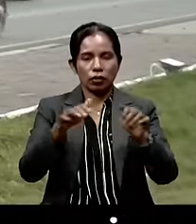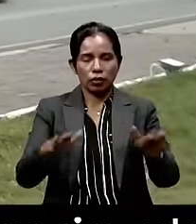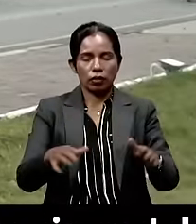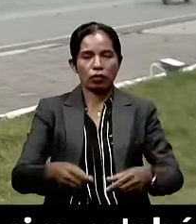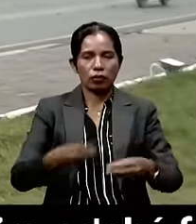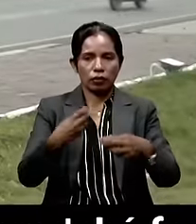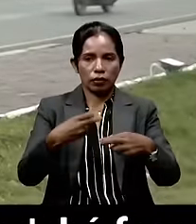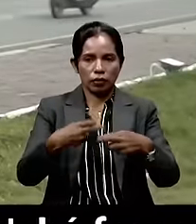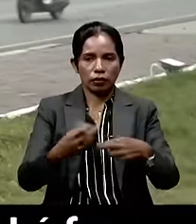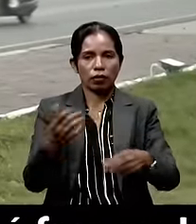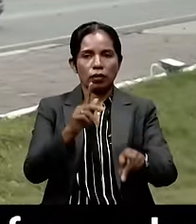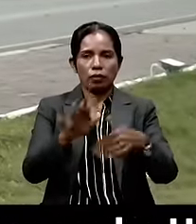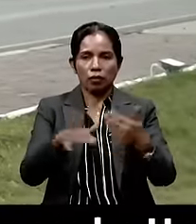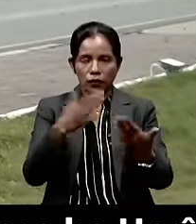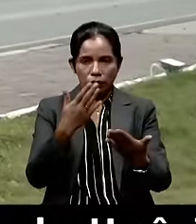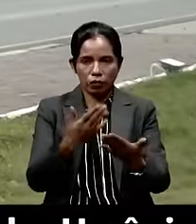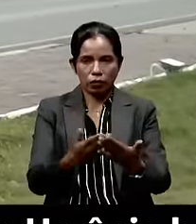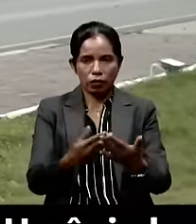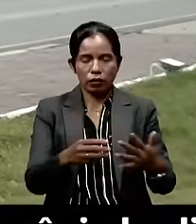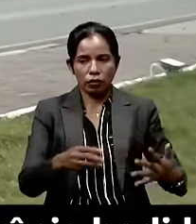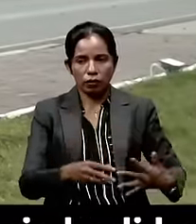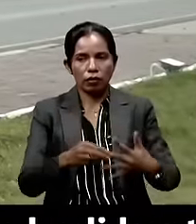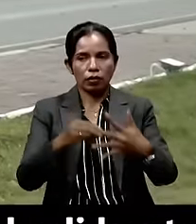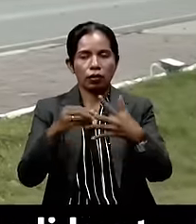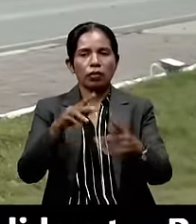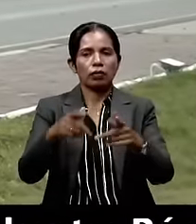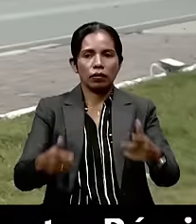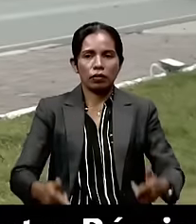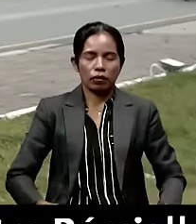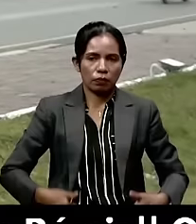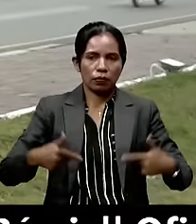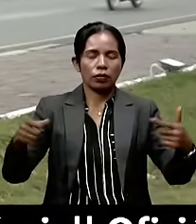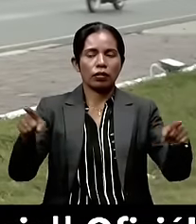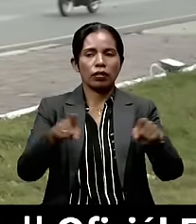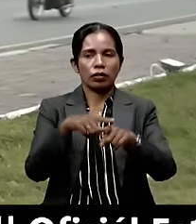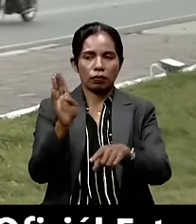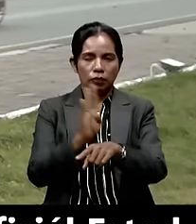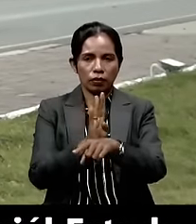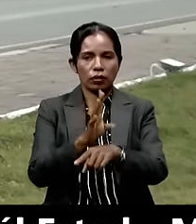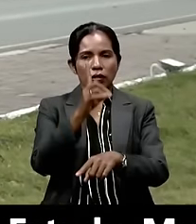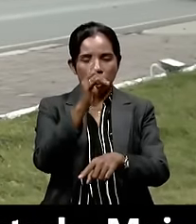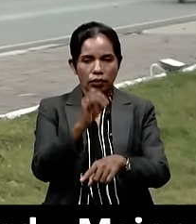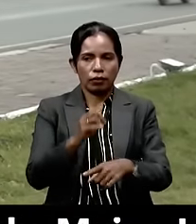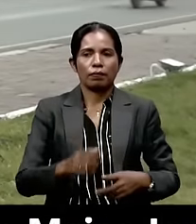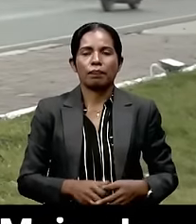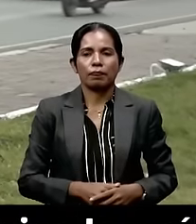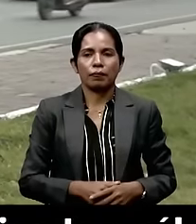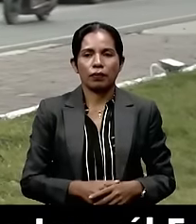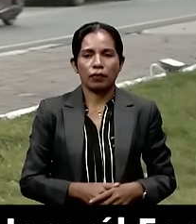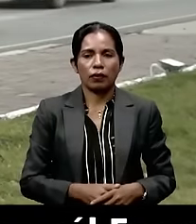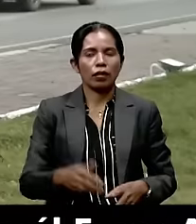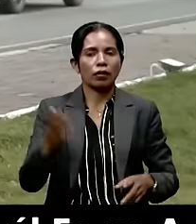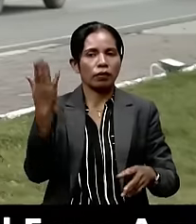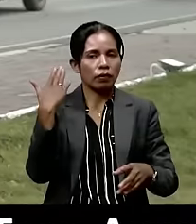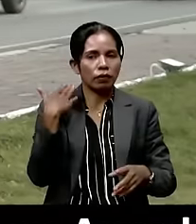impacto tebes basira da roto. Liu-liu, sira nebe moris mudar negociante iha capital dili. Nebe antes